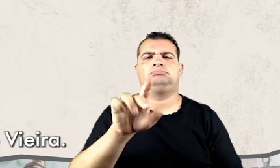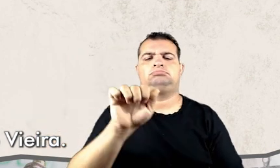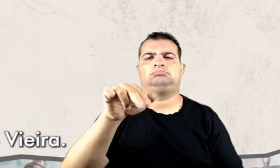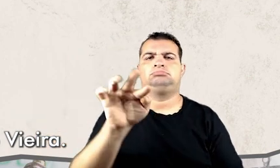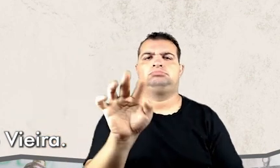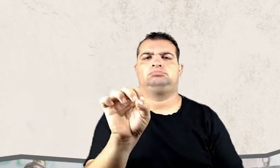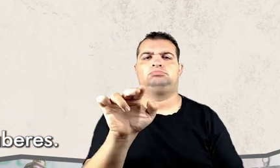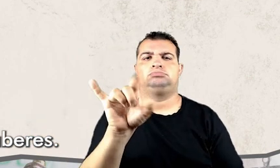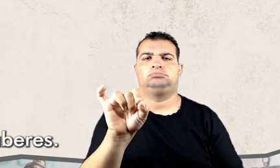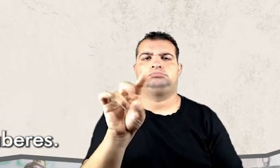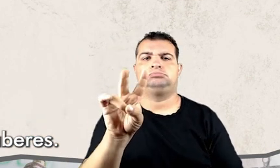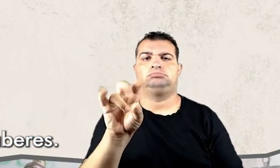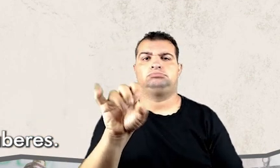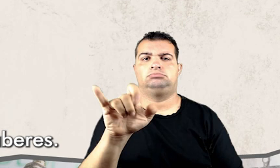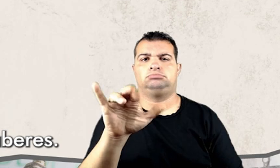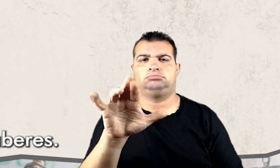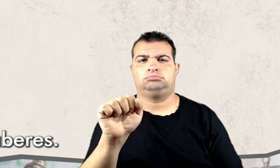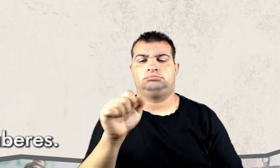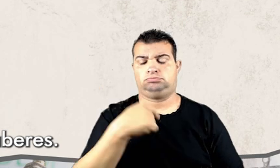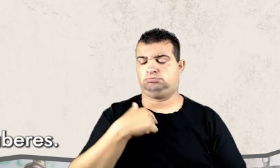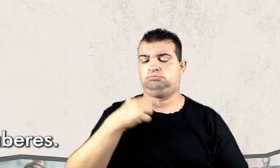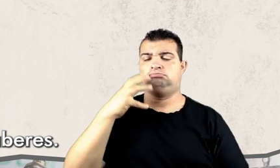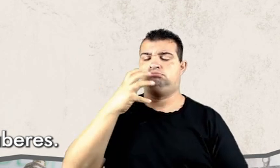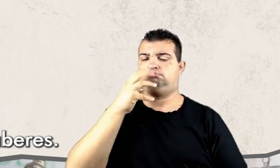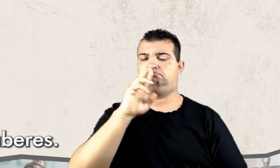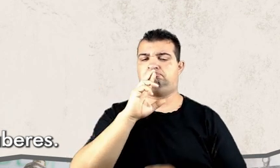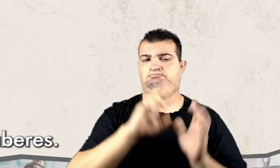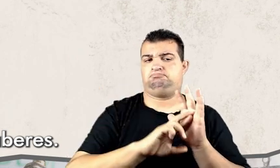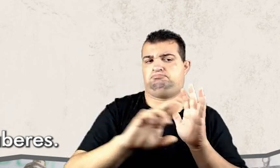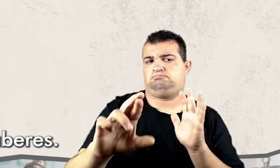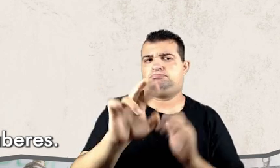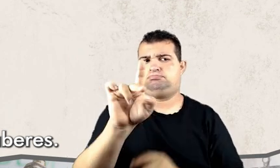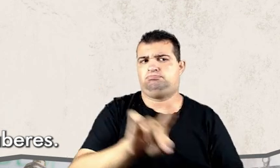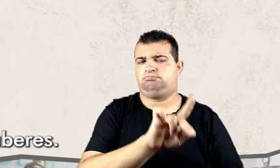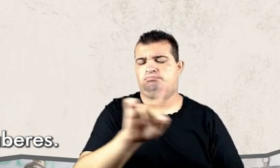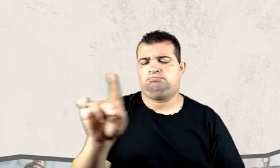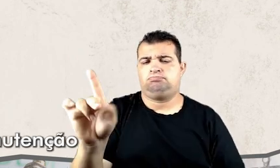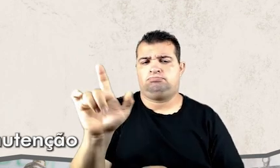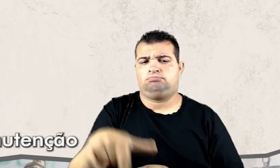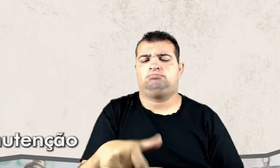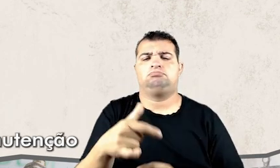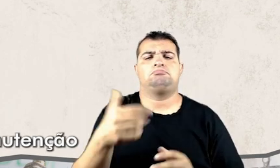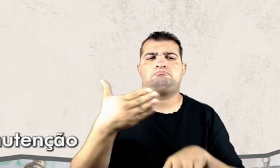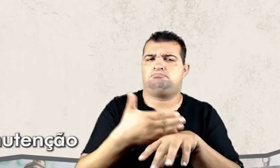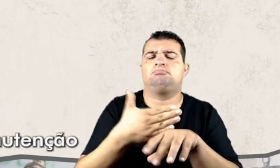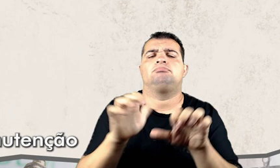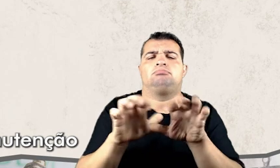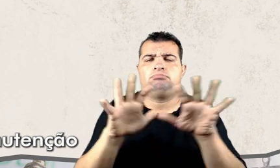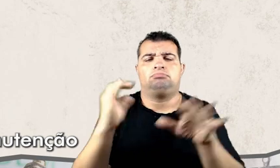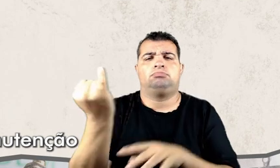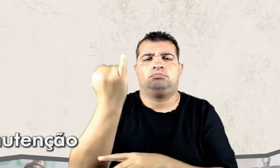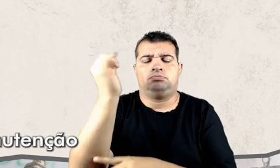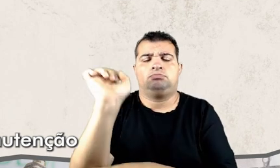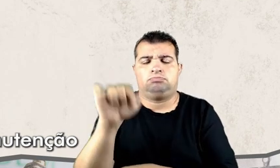padre Antônio Vieira. Para mim, no século XVII, representava um pouco desses saberes, tinha uma participação,